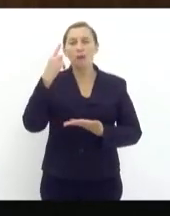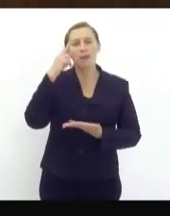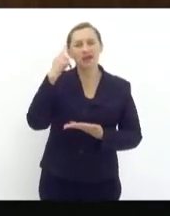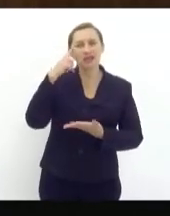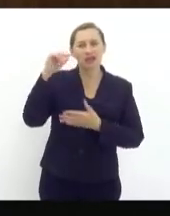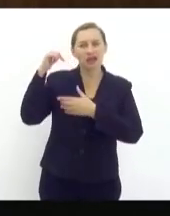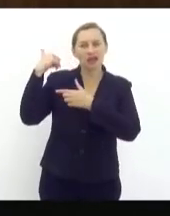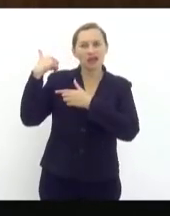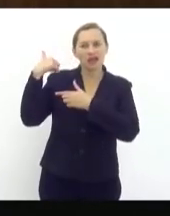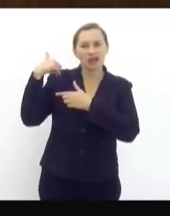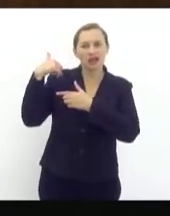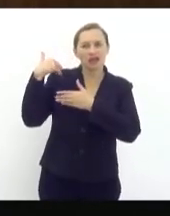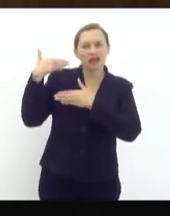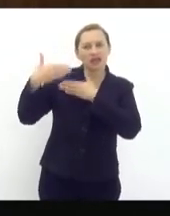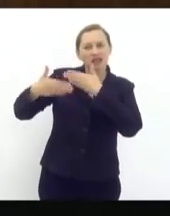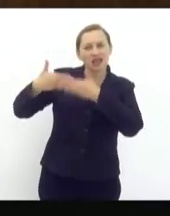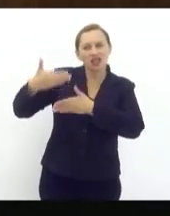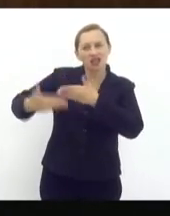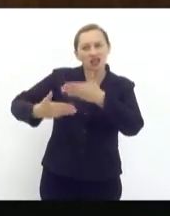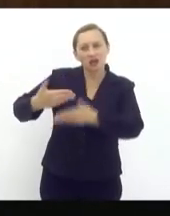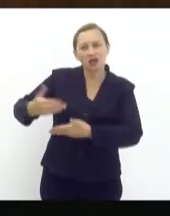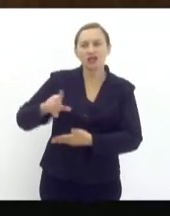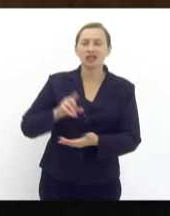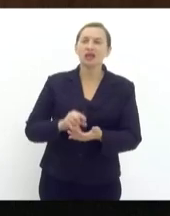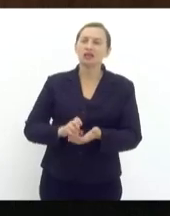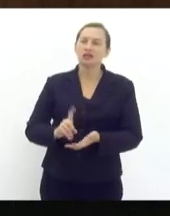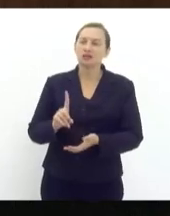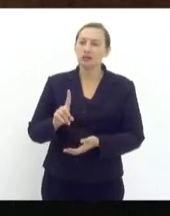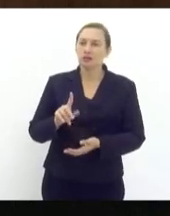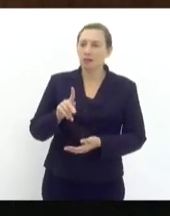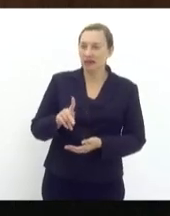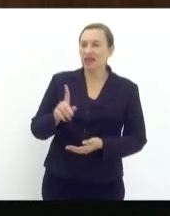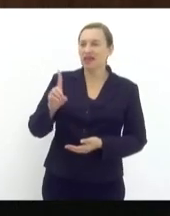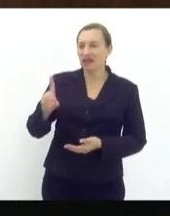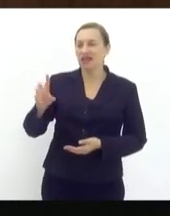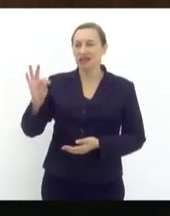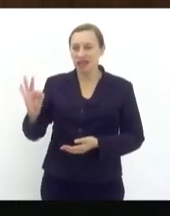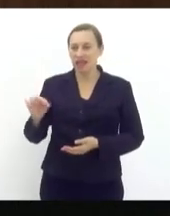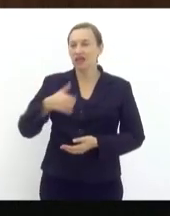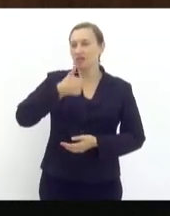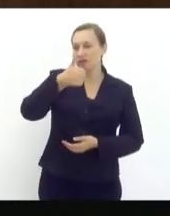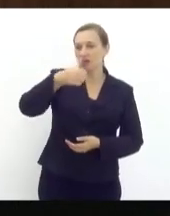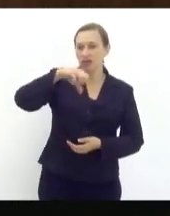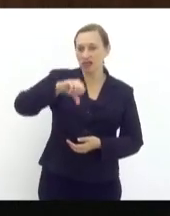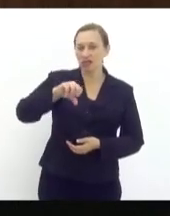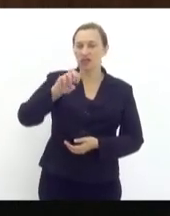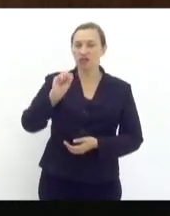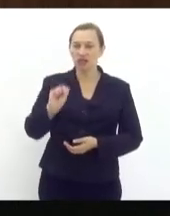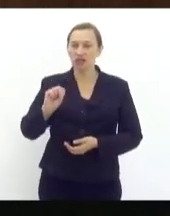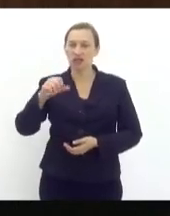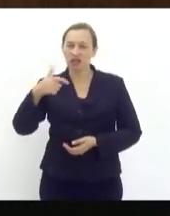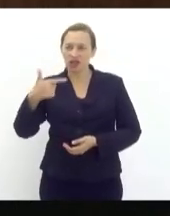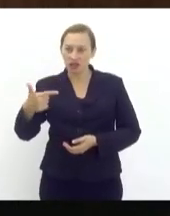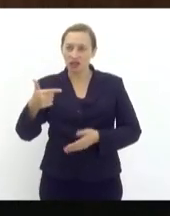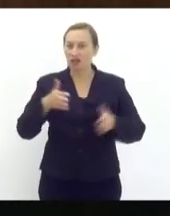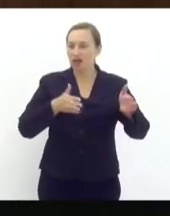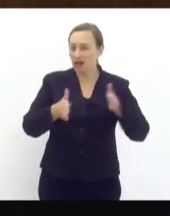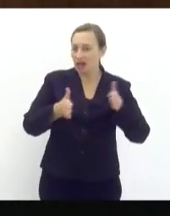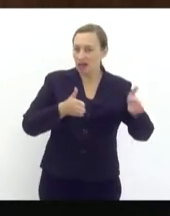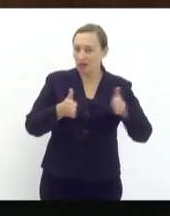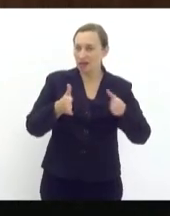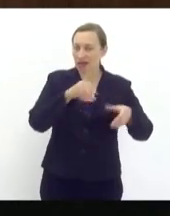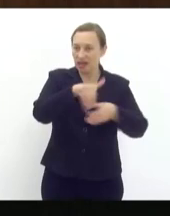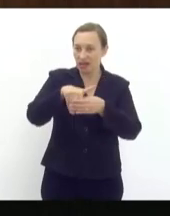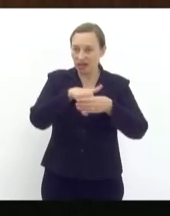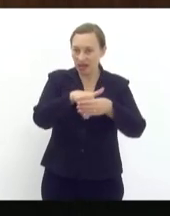trajetória do PDT não dá para esquecer que em 1982 durante o período da campanha eleitoral